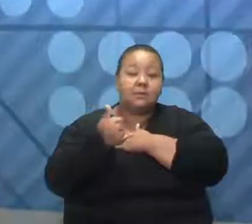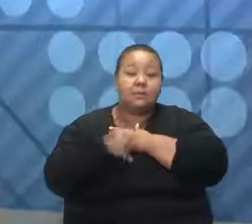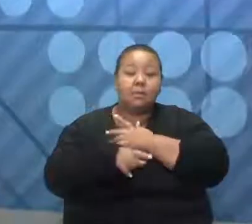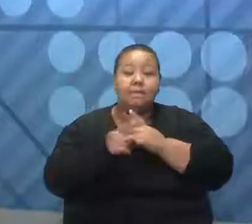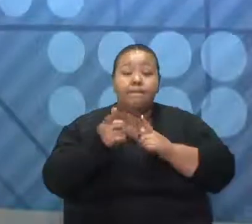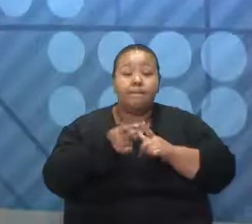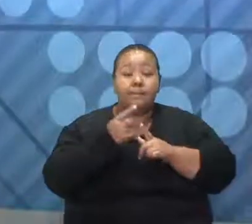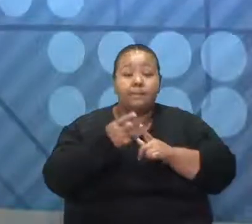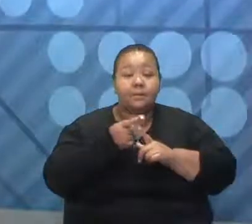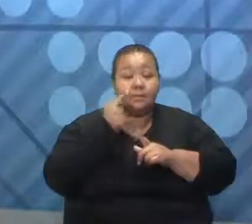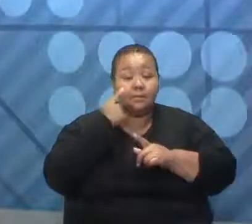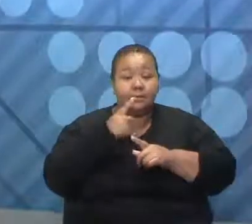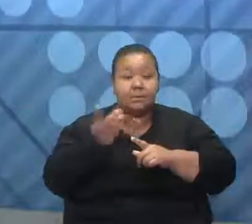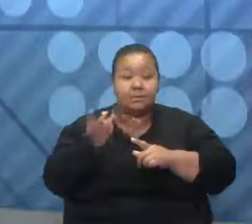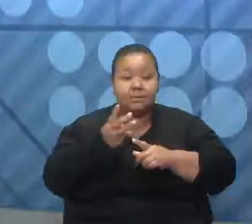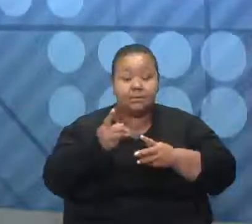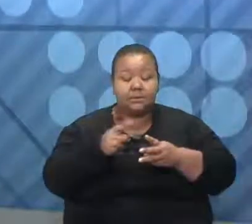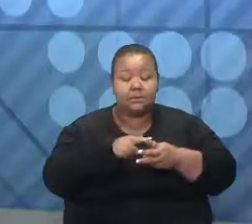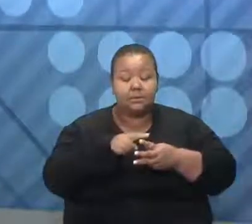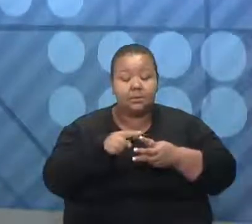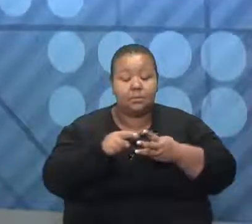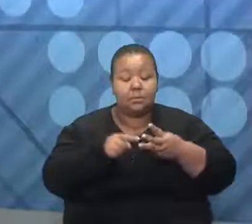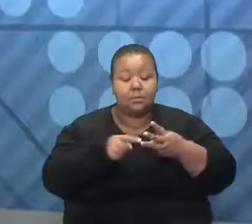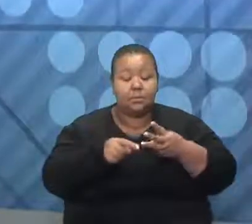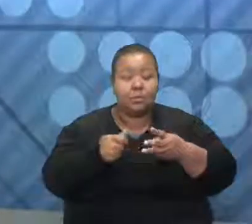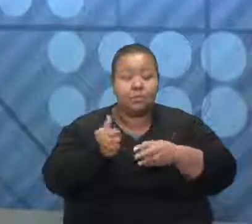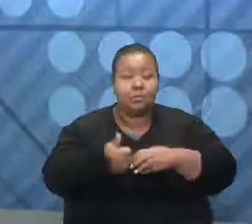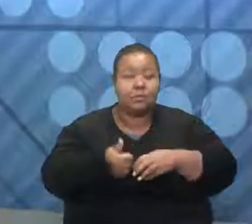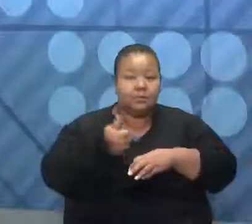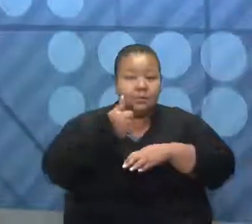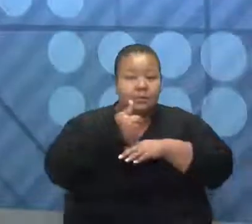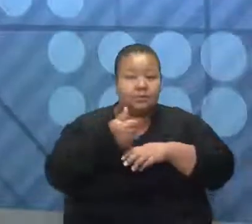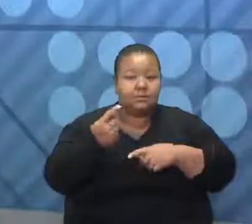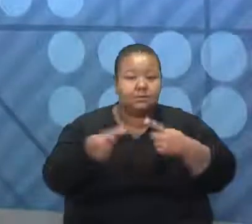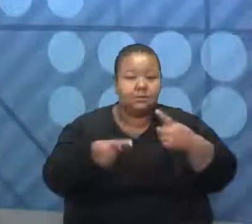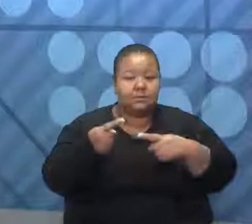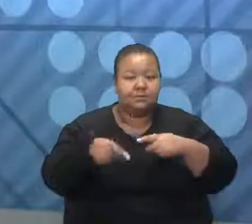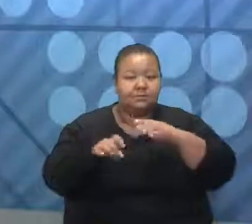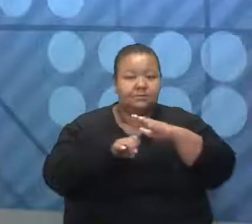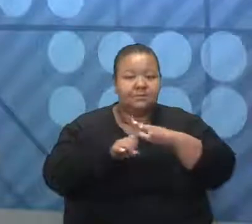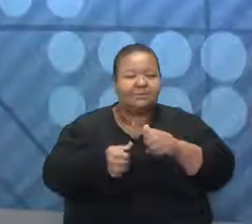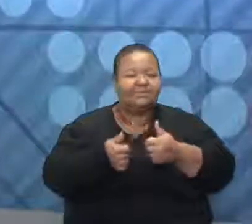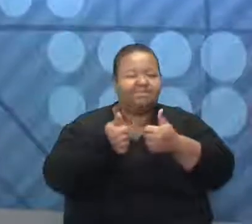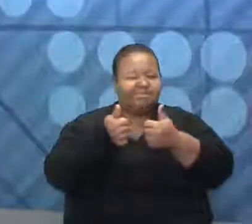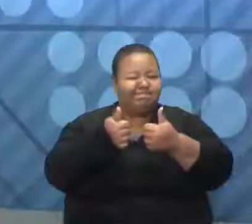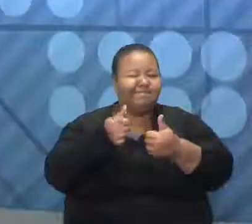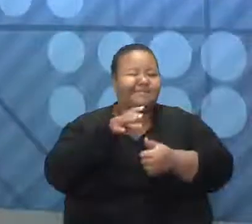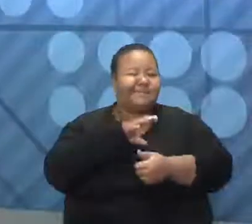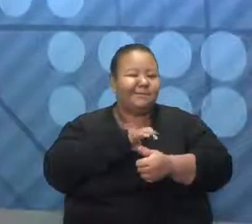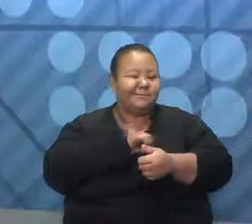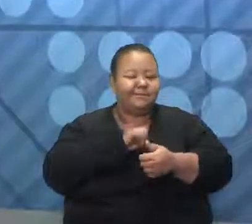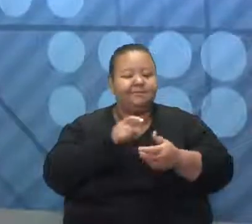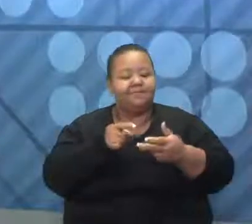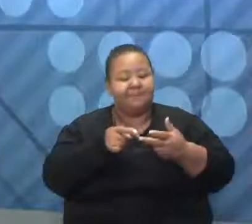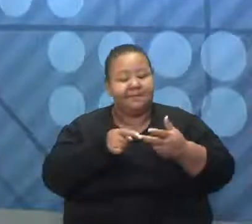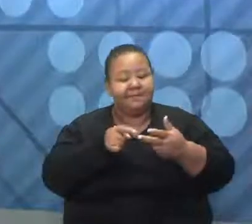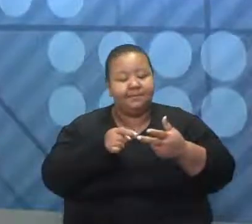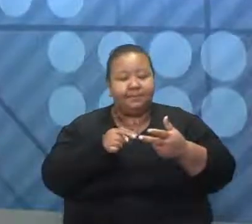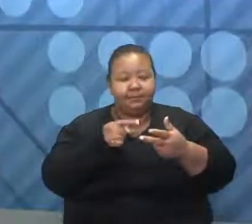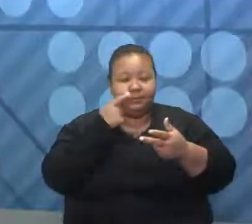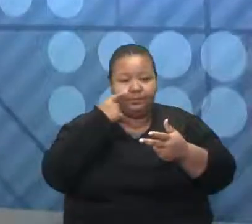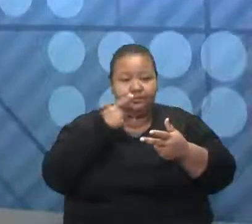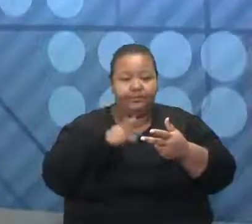passo é definir as 3 principais vantagens competitivas da empresa. Isso mesmo, gostei. Segundo passo é identificar os